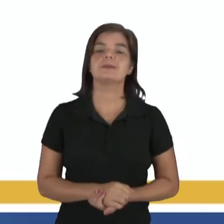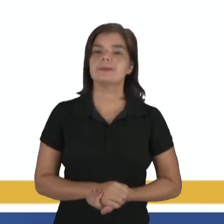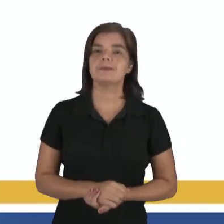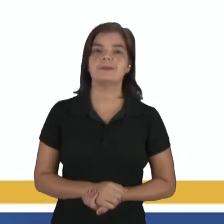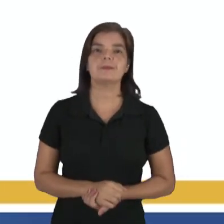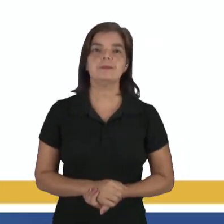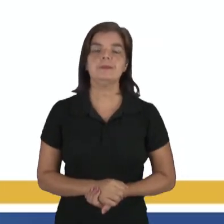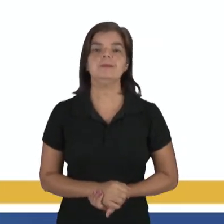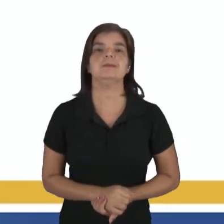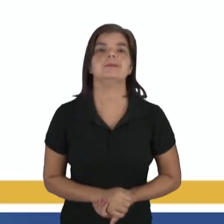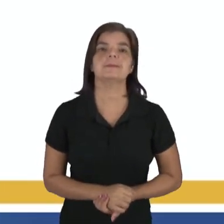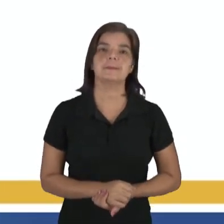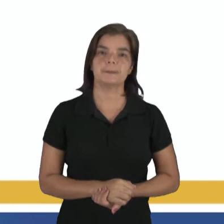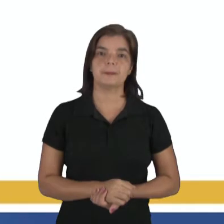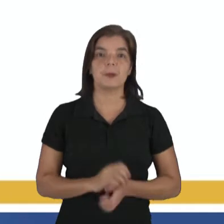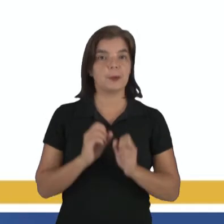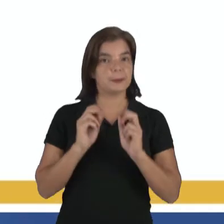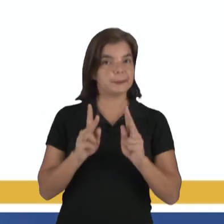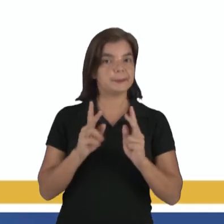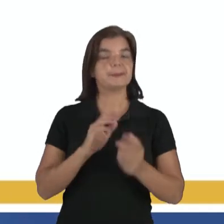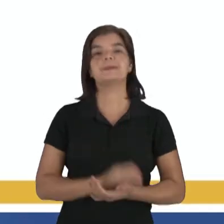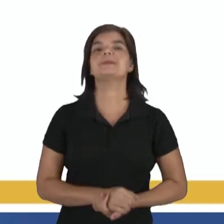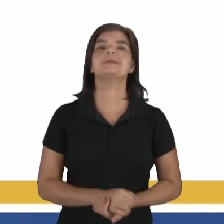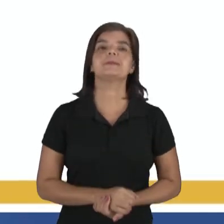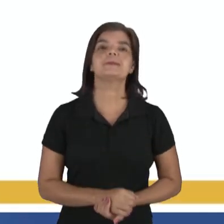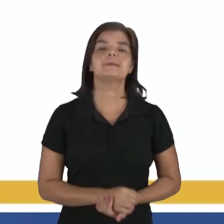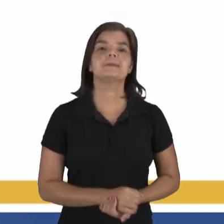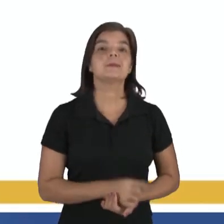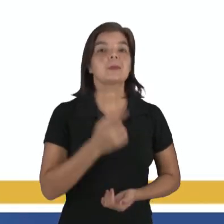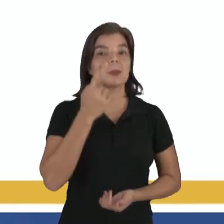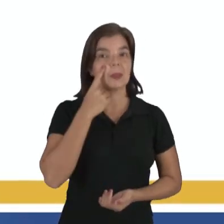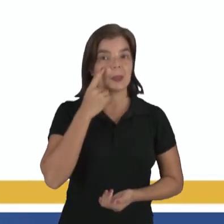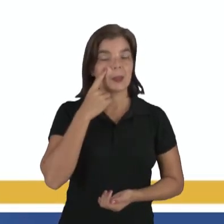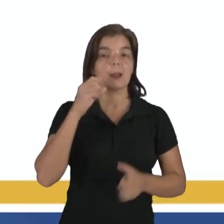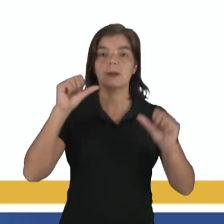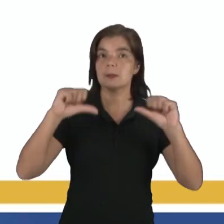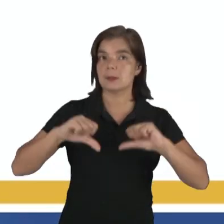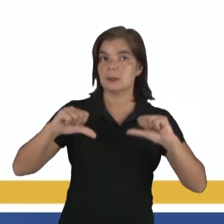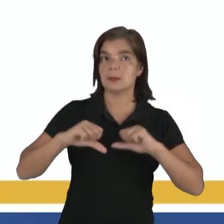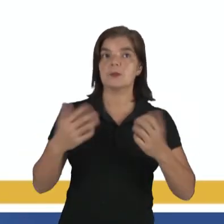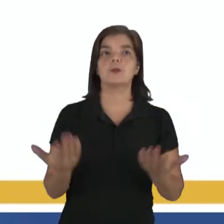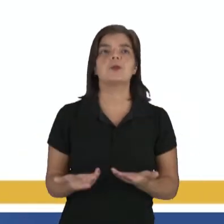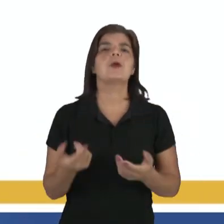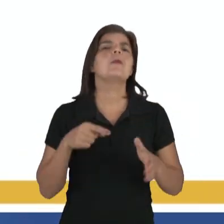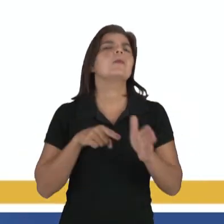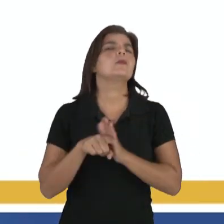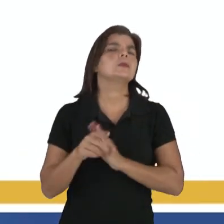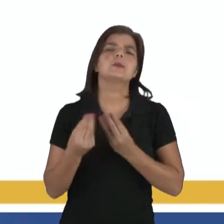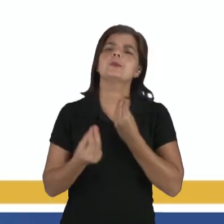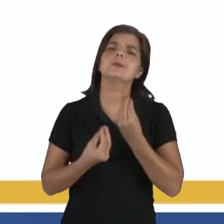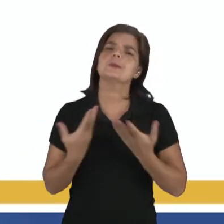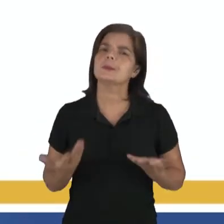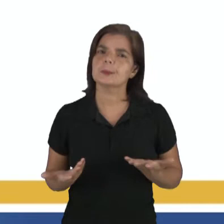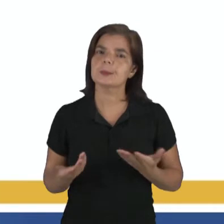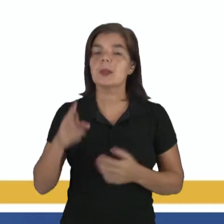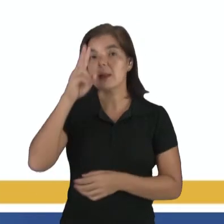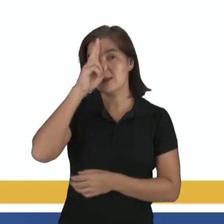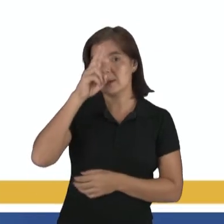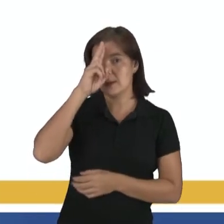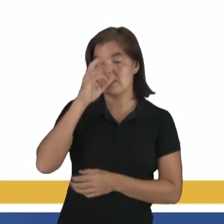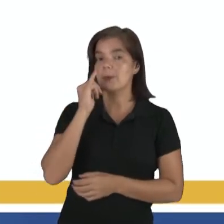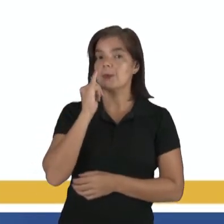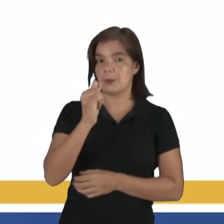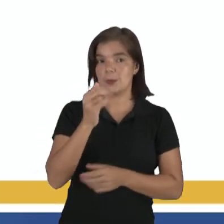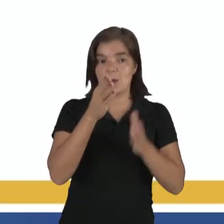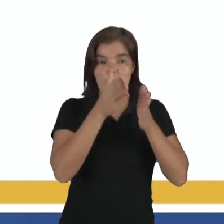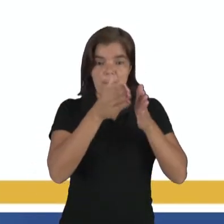inglês. Ela não está estudando inglês. Ok? Essas são as sentenças negativas. E para fazer perguntas, lembra que eu falei para vocês